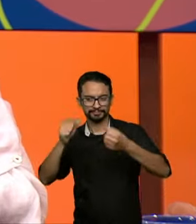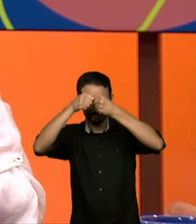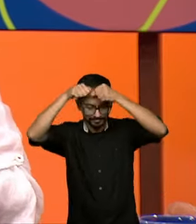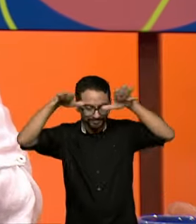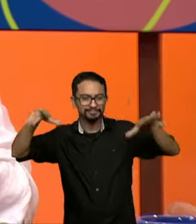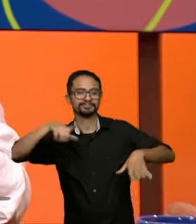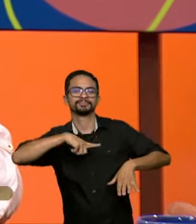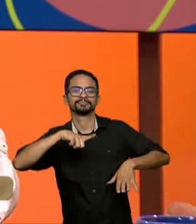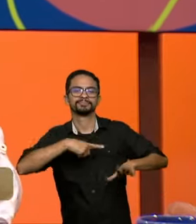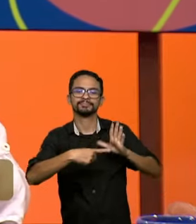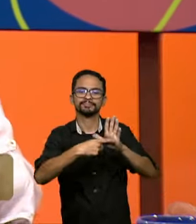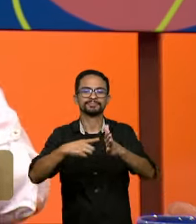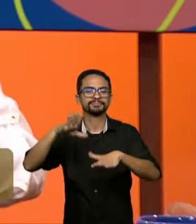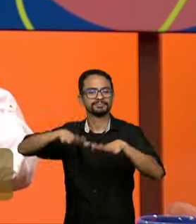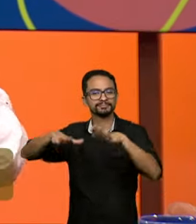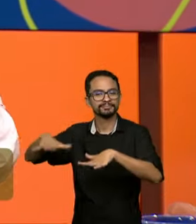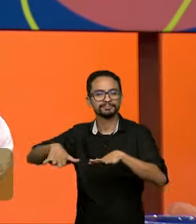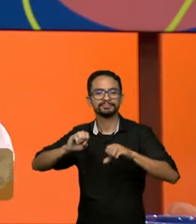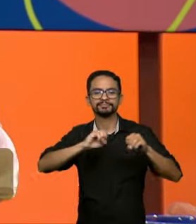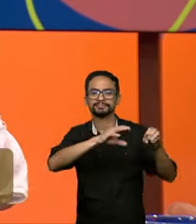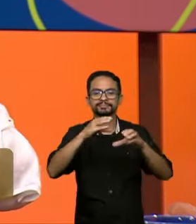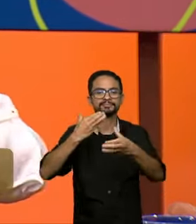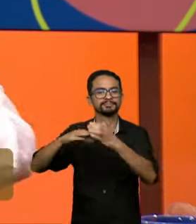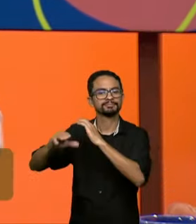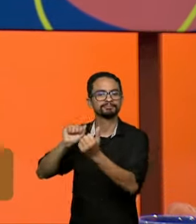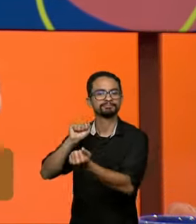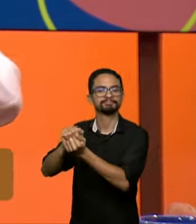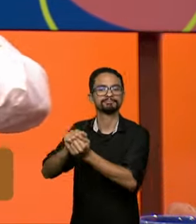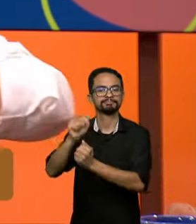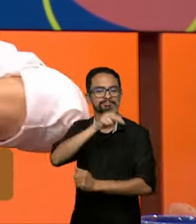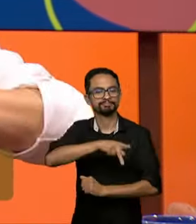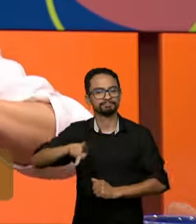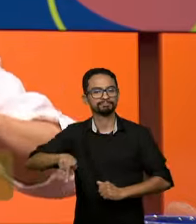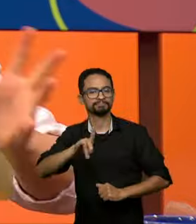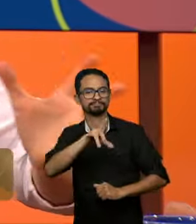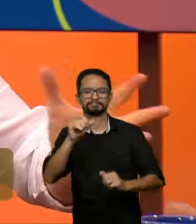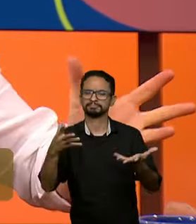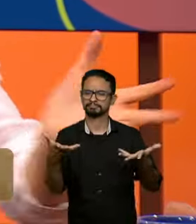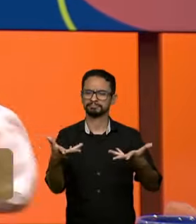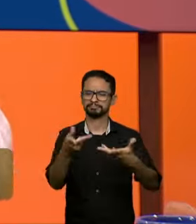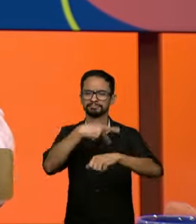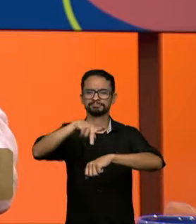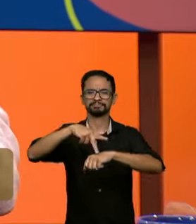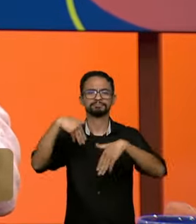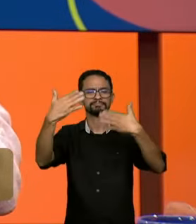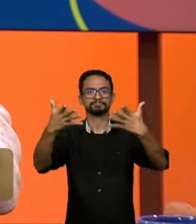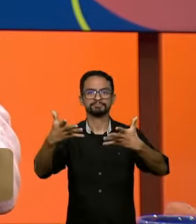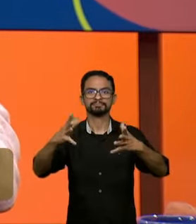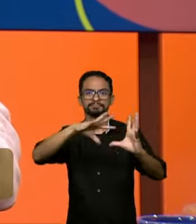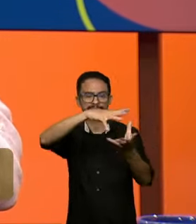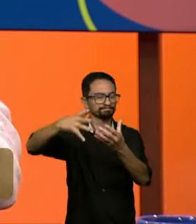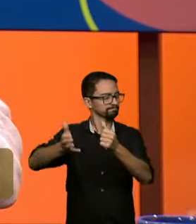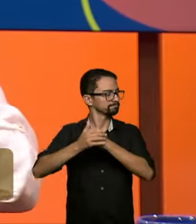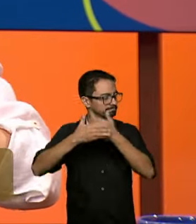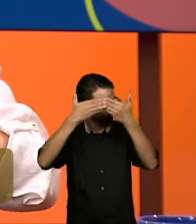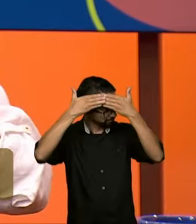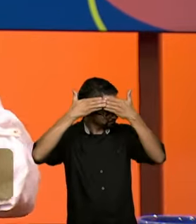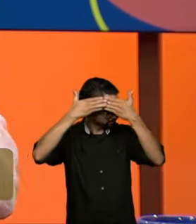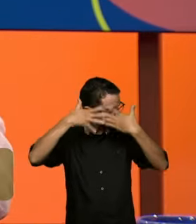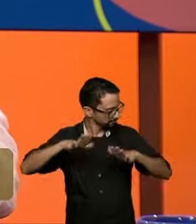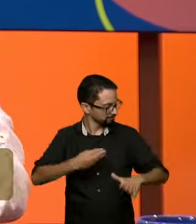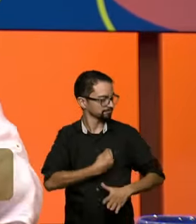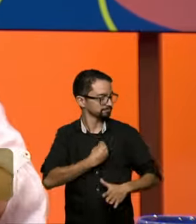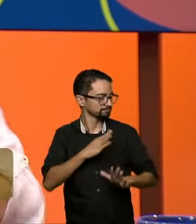que através das aulas de canto, do encontro com a professora de canto, que é uma diva internacional que se fechou para o mundo por conta da